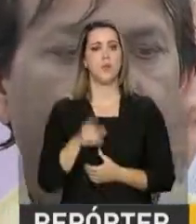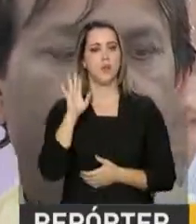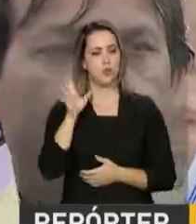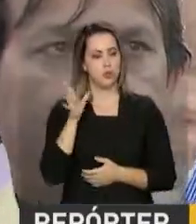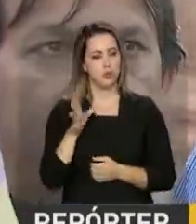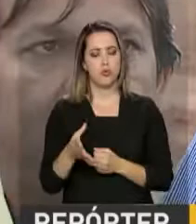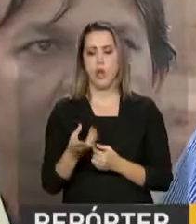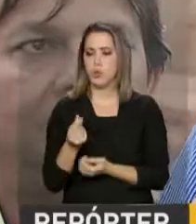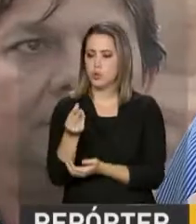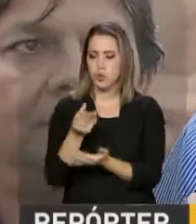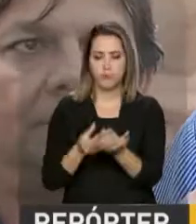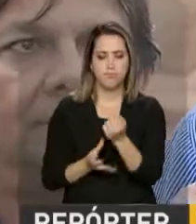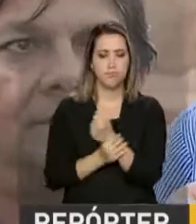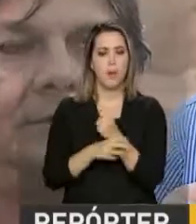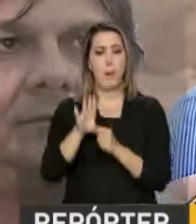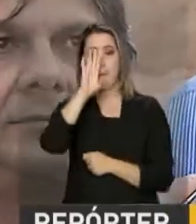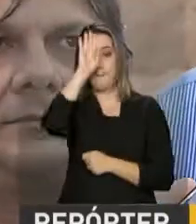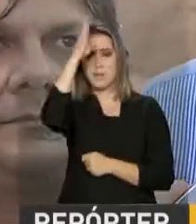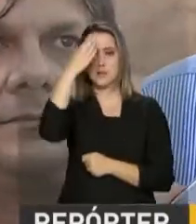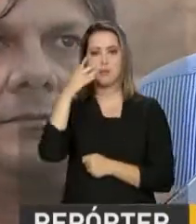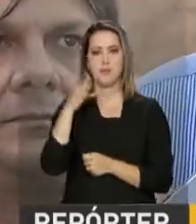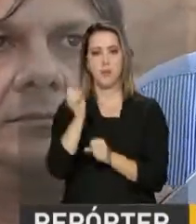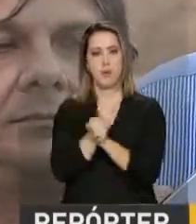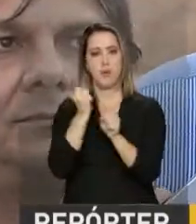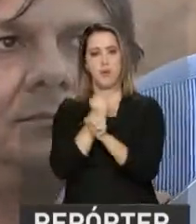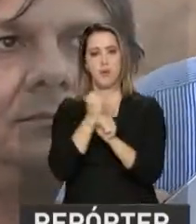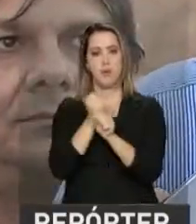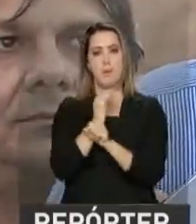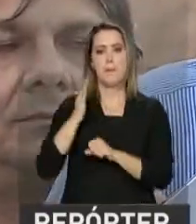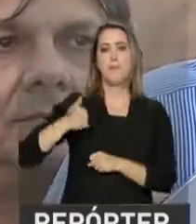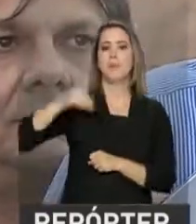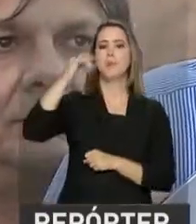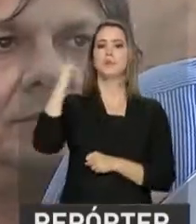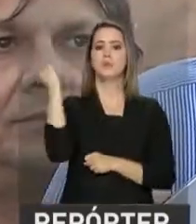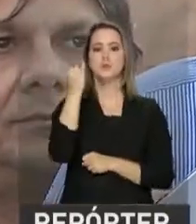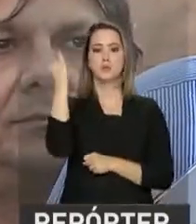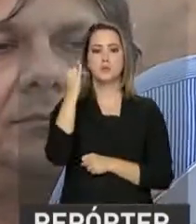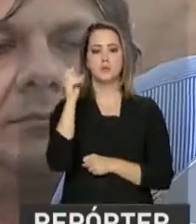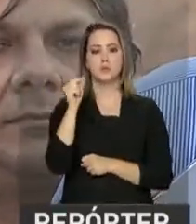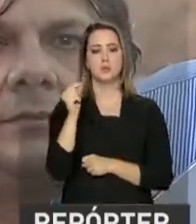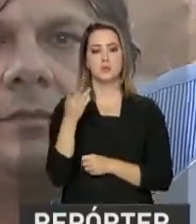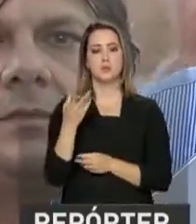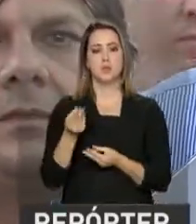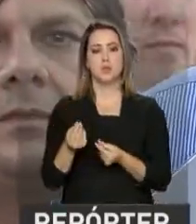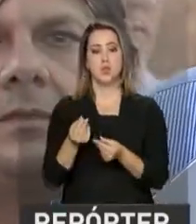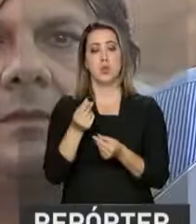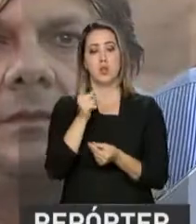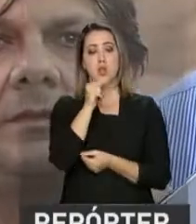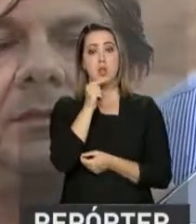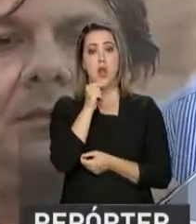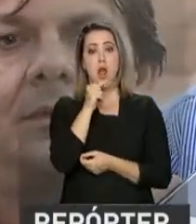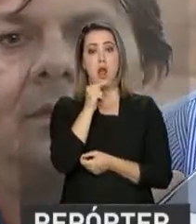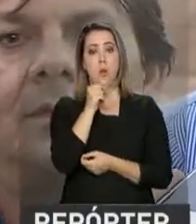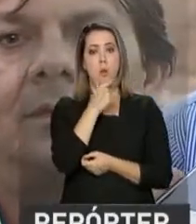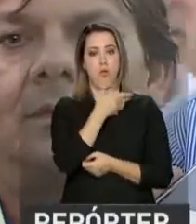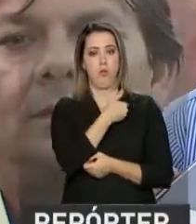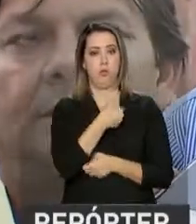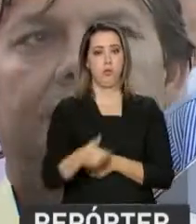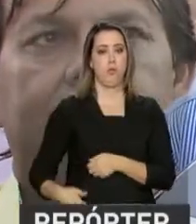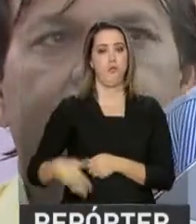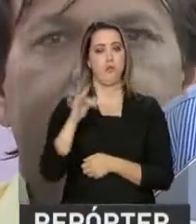assegurados, obra prioritária do governo federal. Esta é a obra mais importante de recursos hídricos do governo